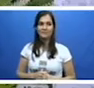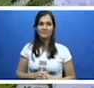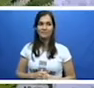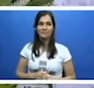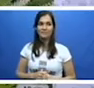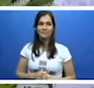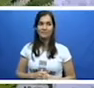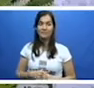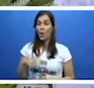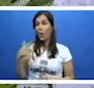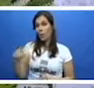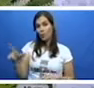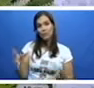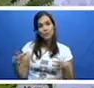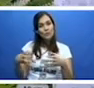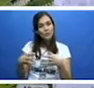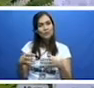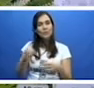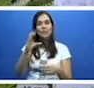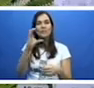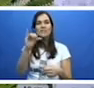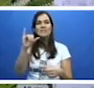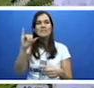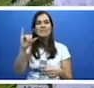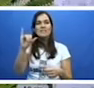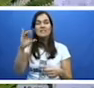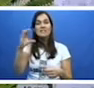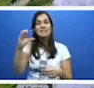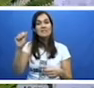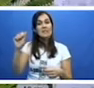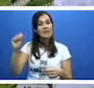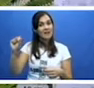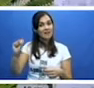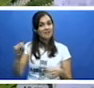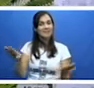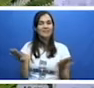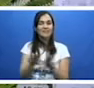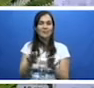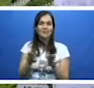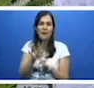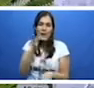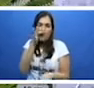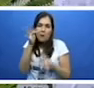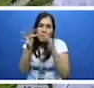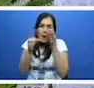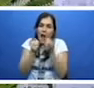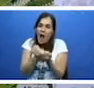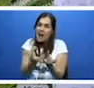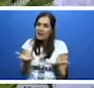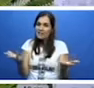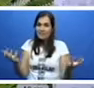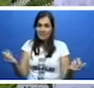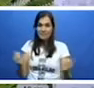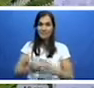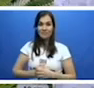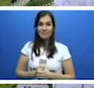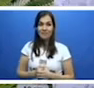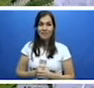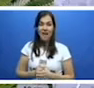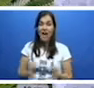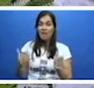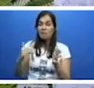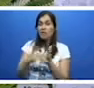é bom as secas é uma planta também ornamental ela não é muito grande ela pode chegar até